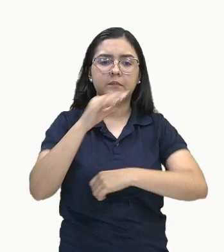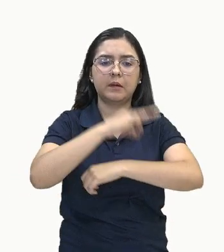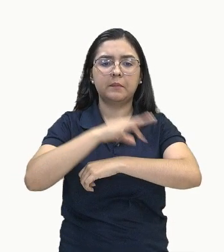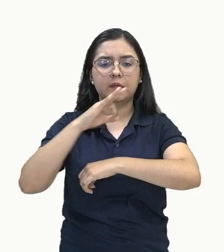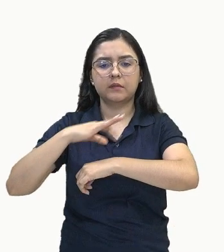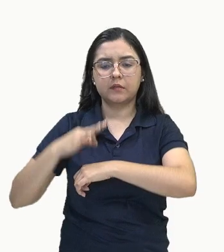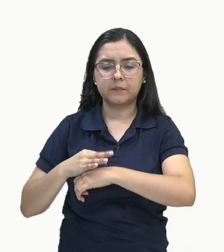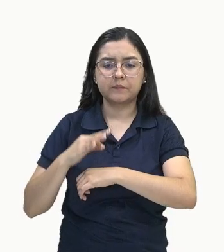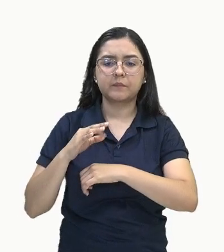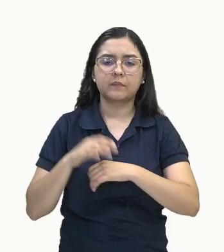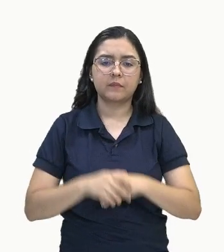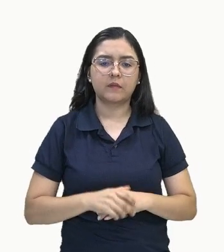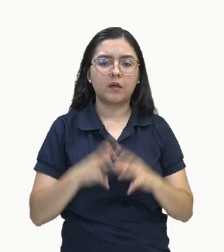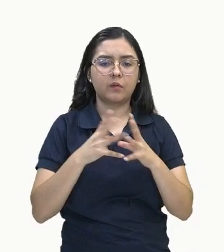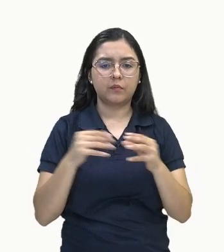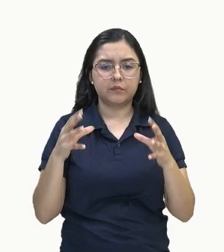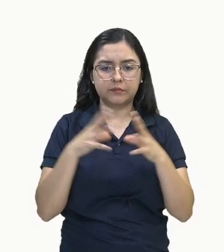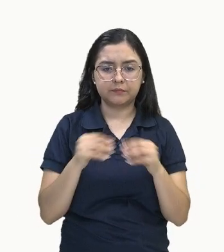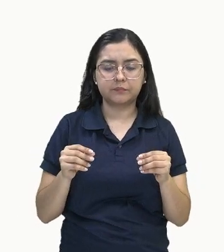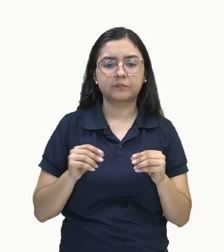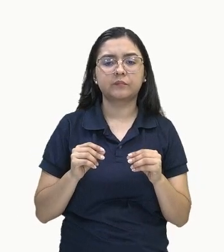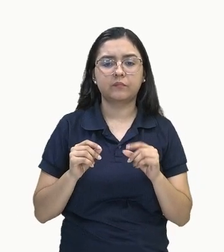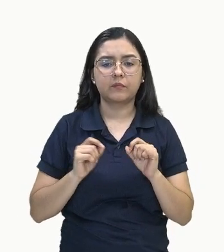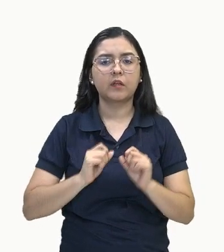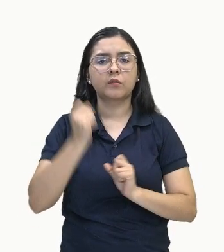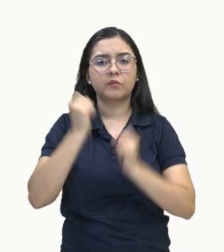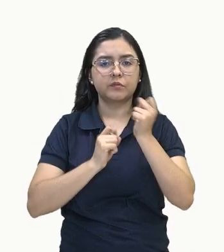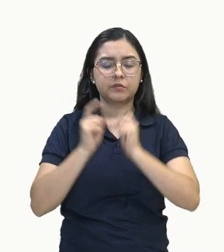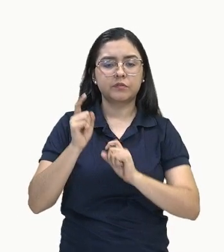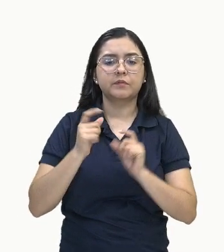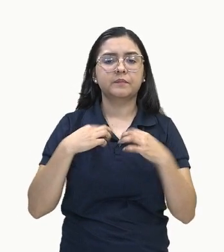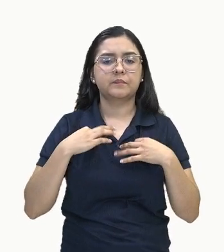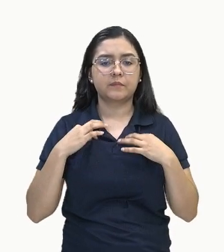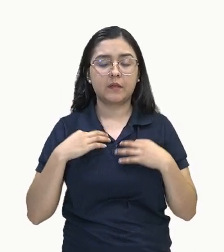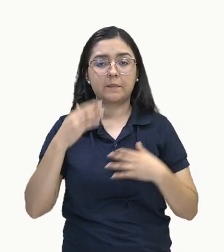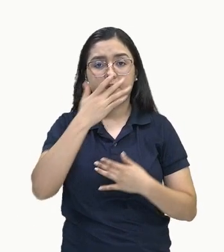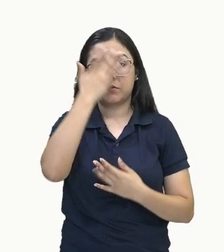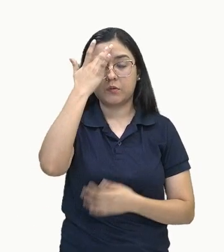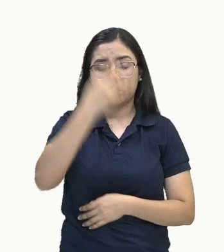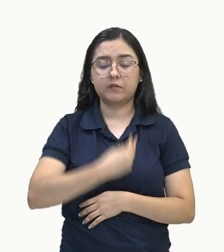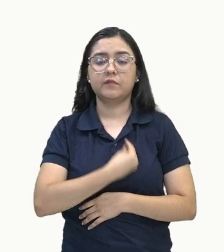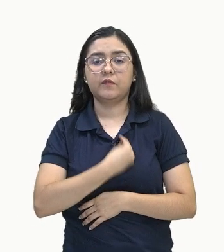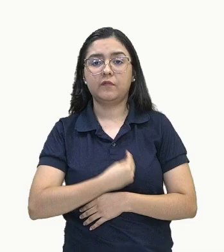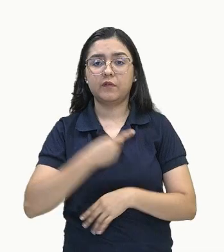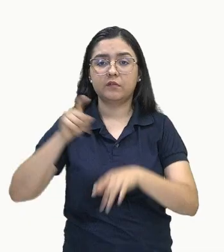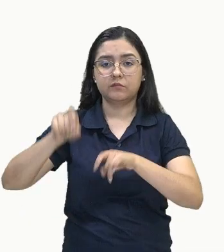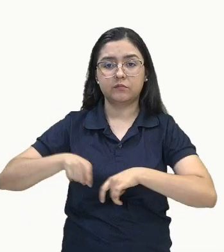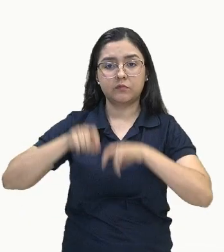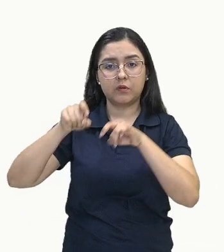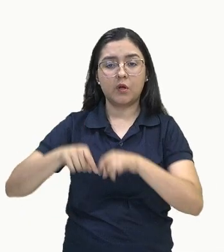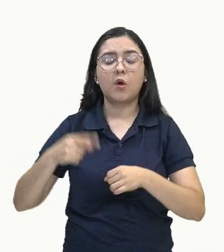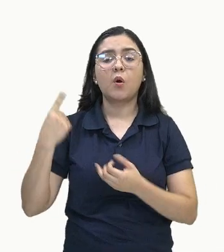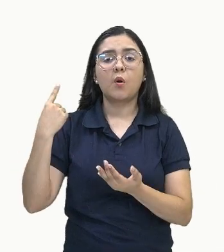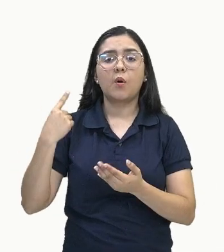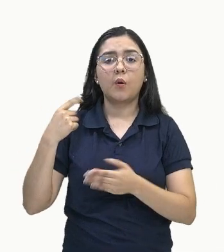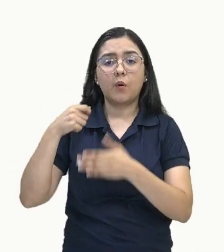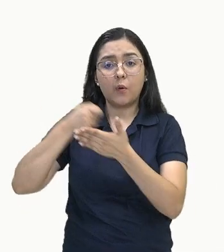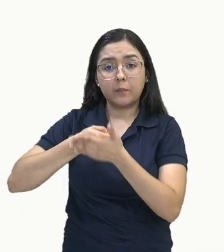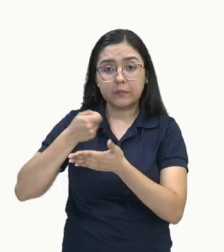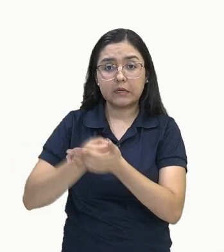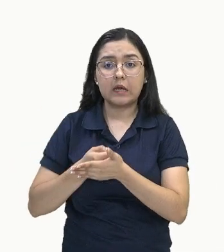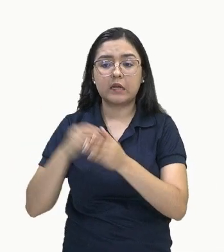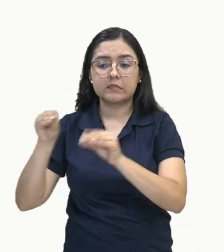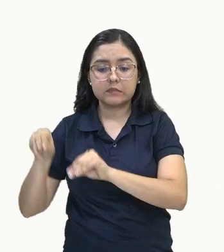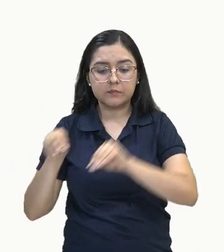a indústria têxtil da Inglaterra, e fez com que esse indivíduo que morava ali no campo fosse obrigado, então, a vir para